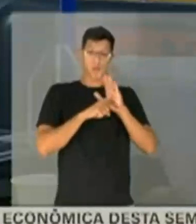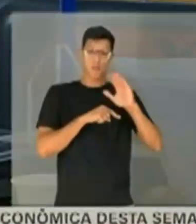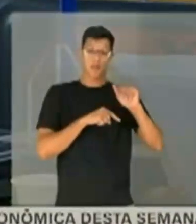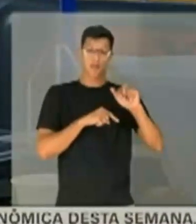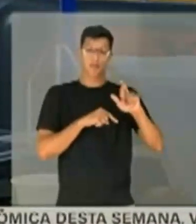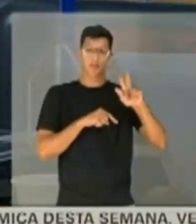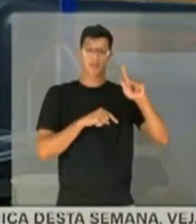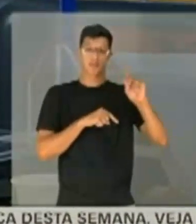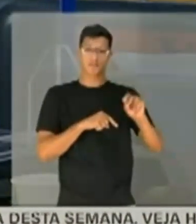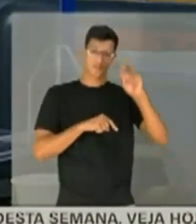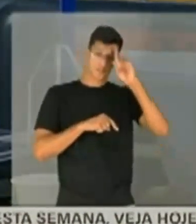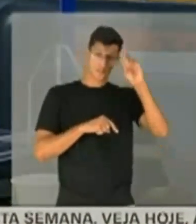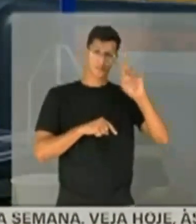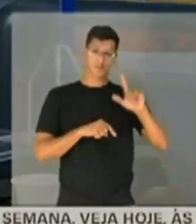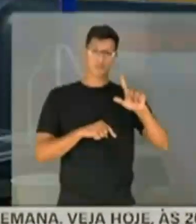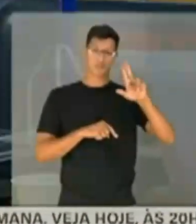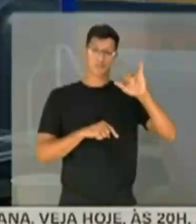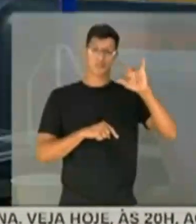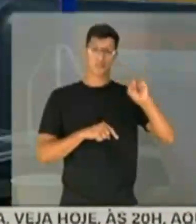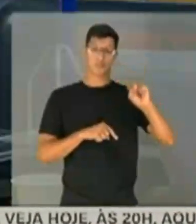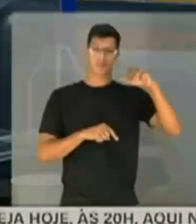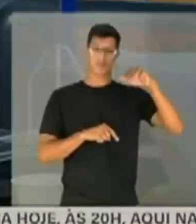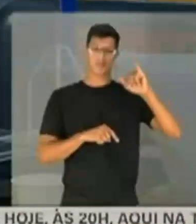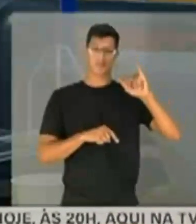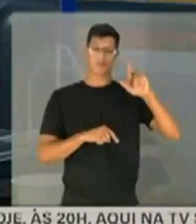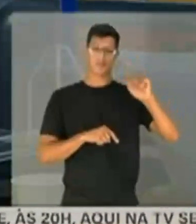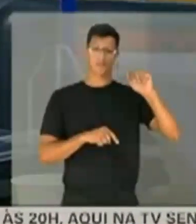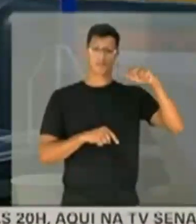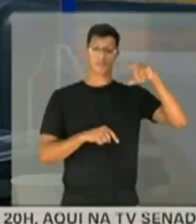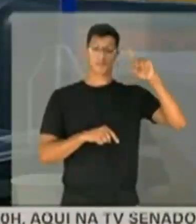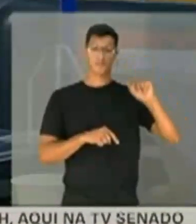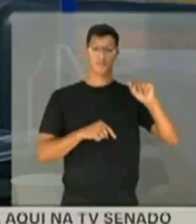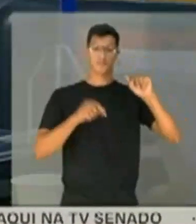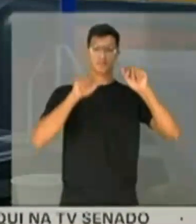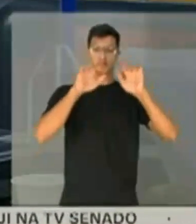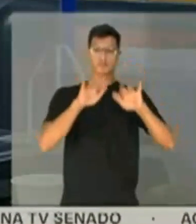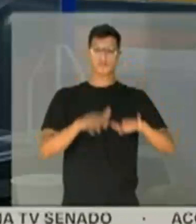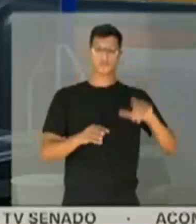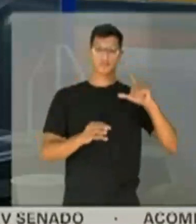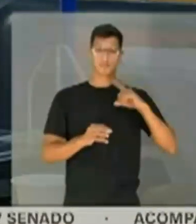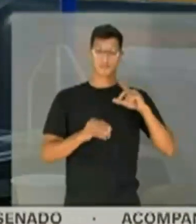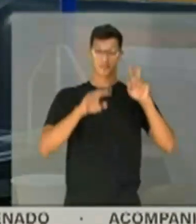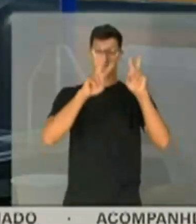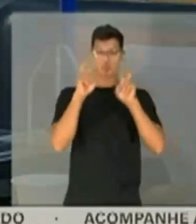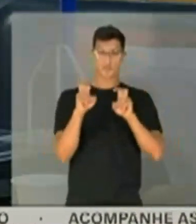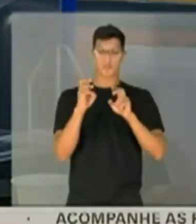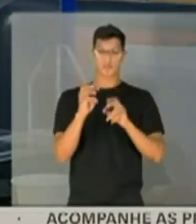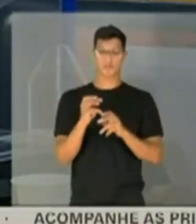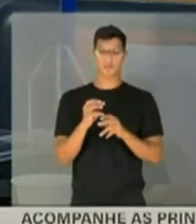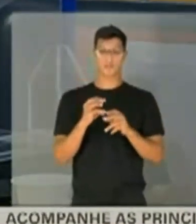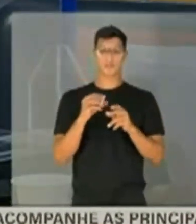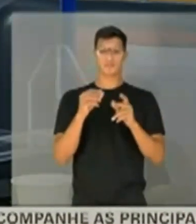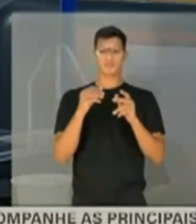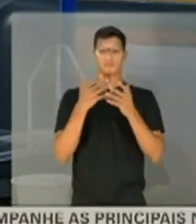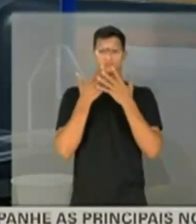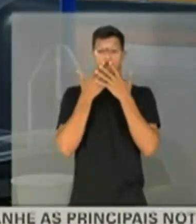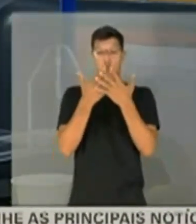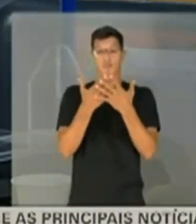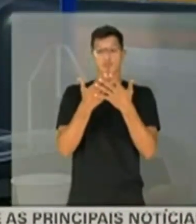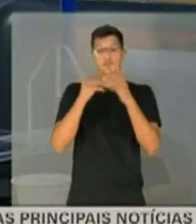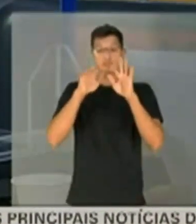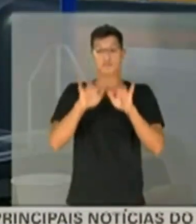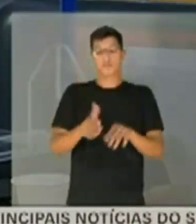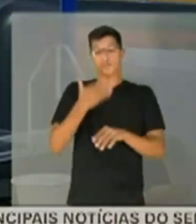ao senhor Luiz Ricardo Miranda. Peguei aqui as notas taquigráficas, abre aspas o senhor. Confesso que neguei